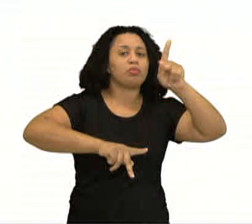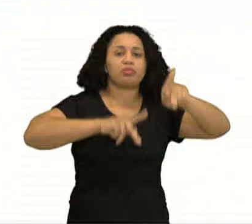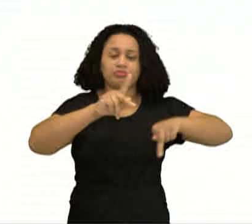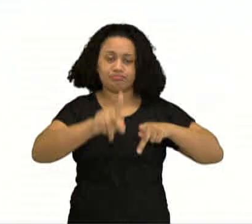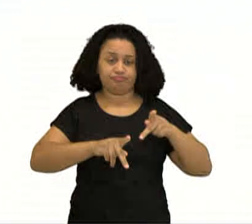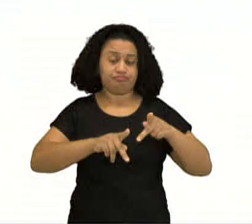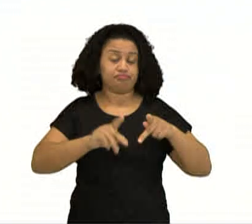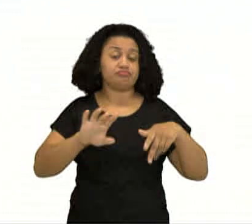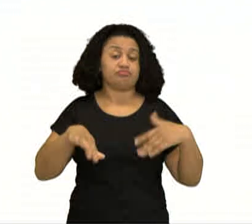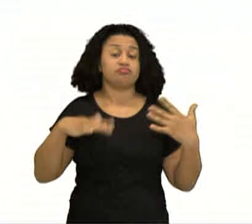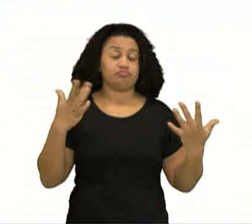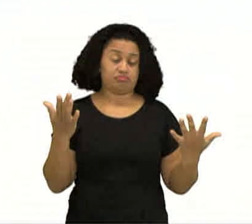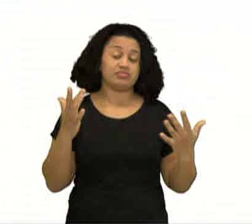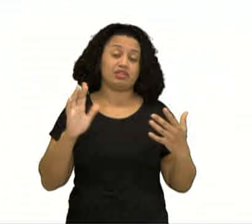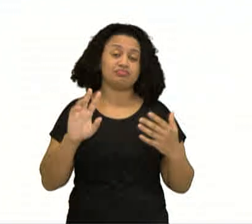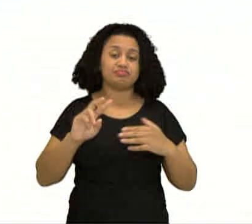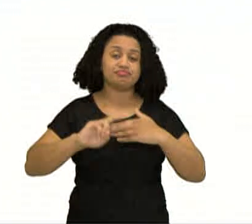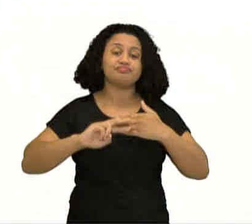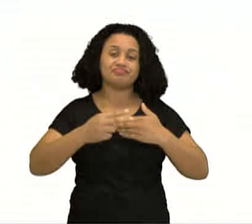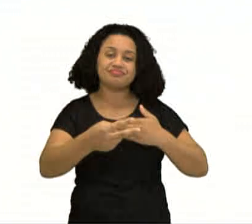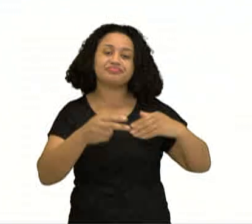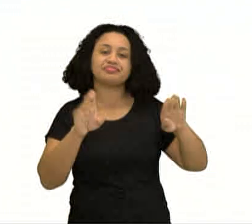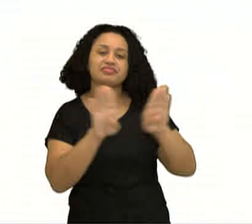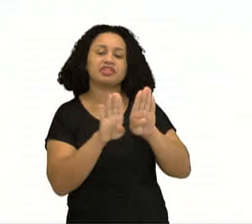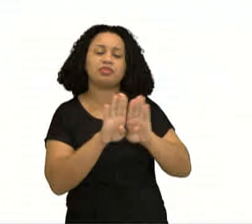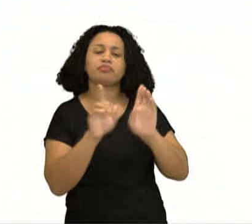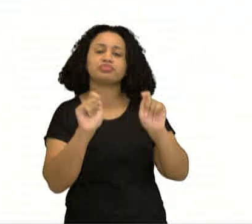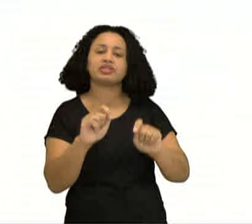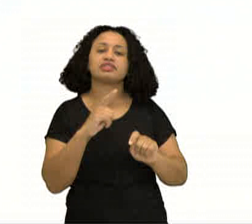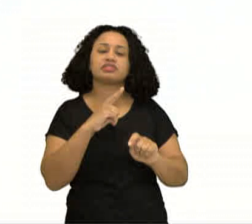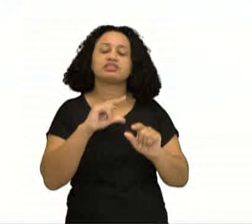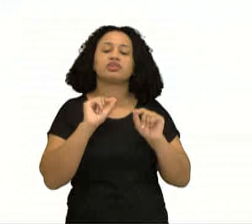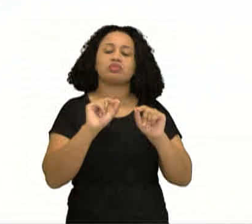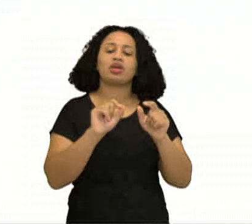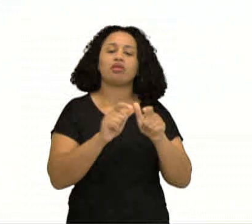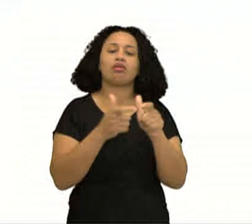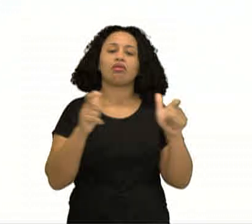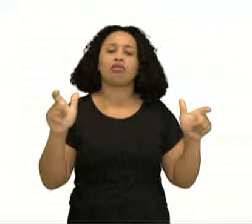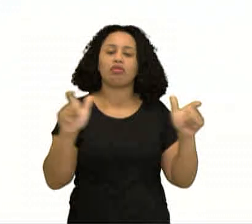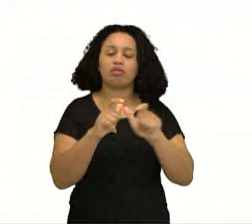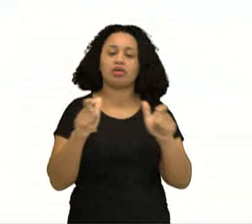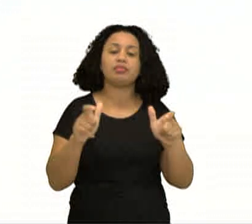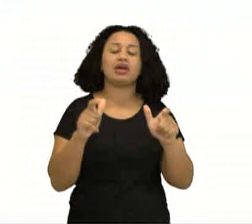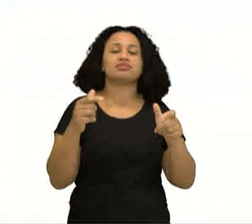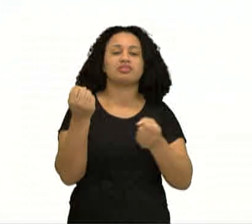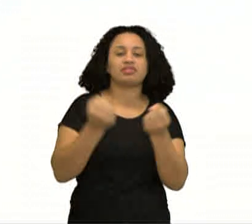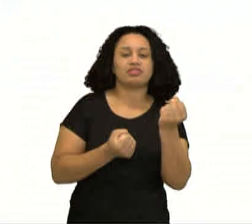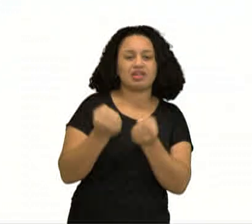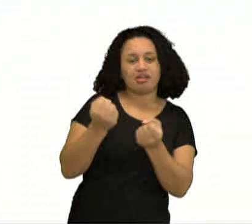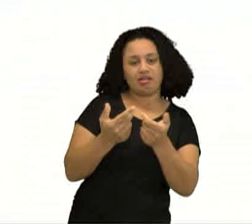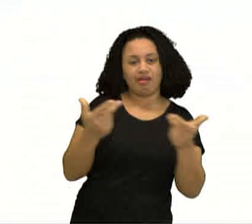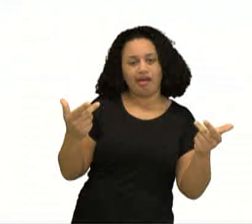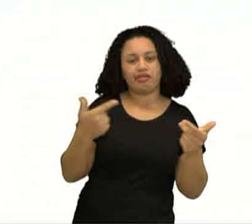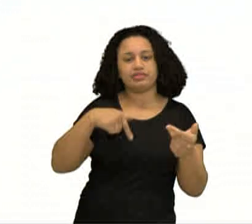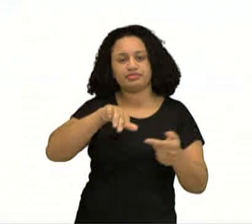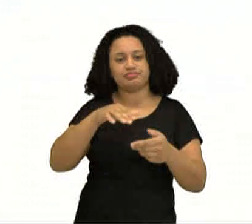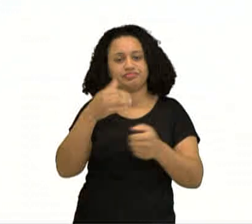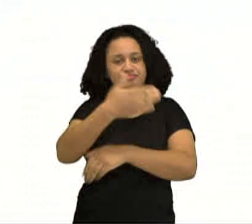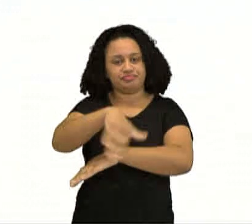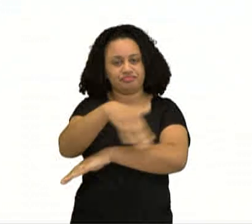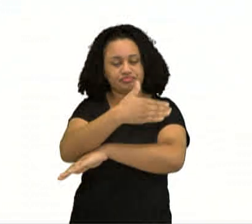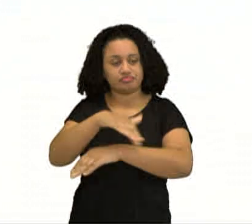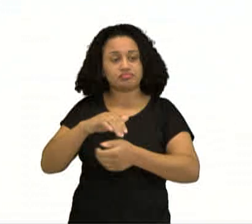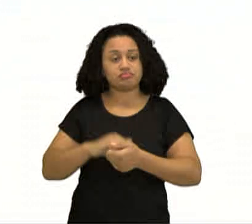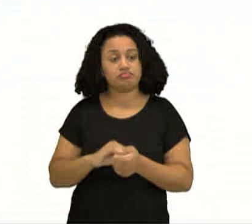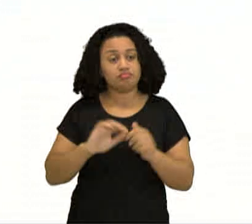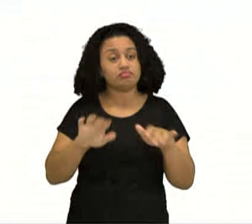que, consequentemente, houvesse também um amplo crescimento de automóveis nas ruas. No